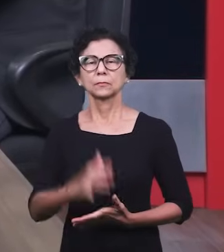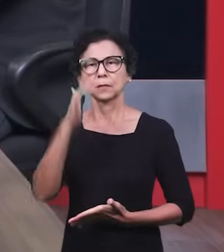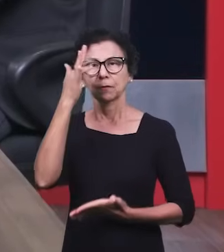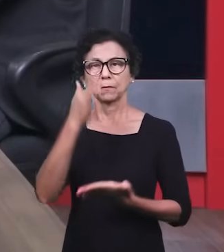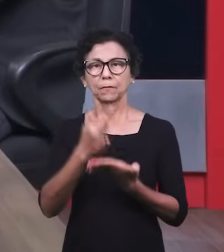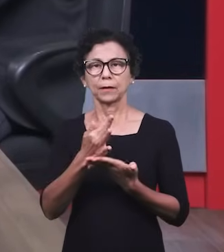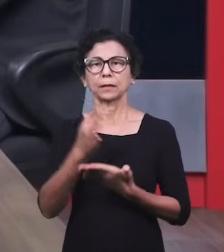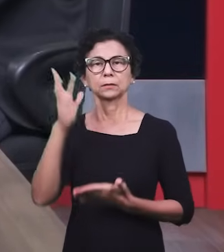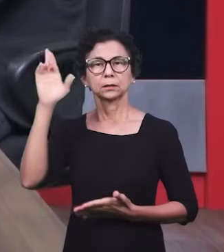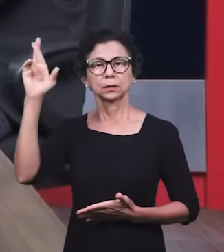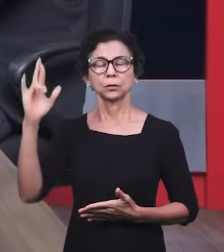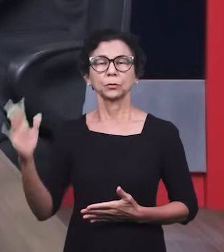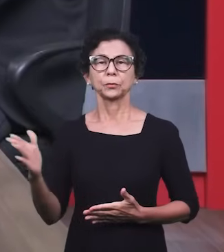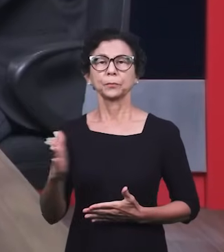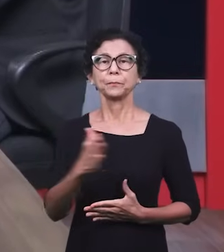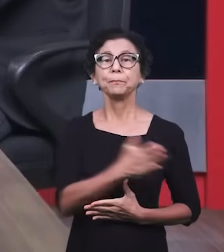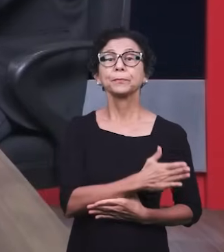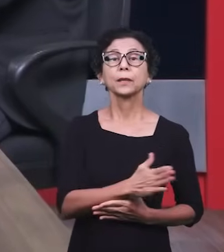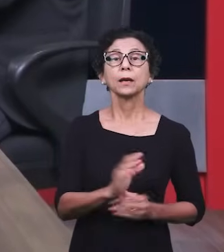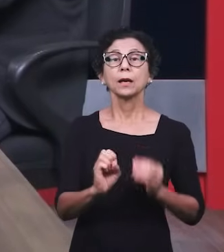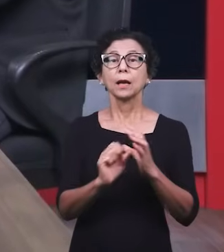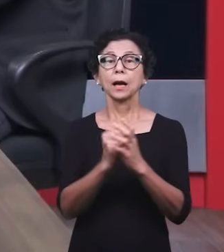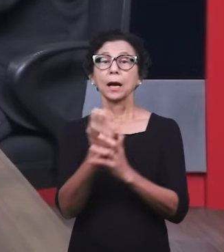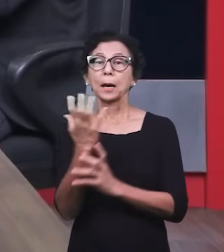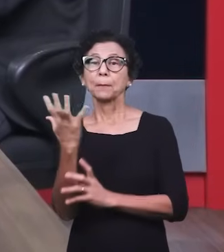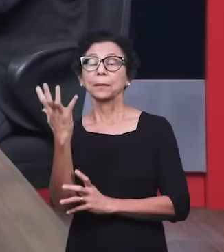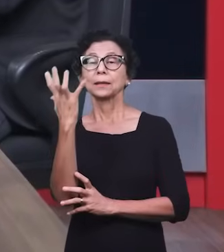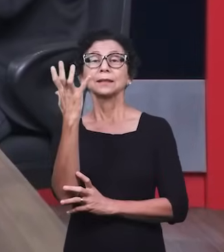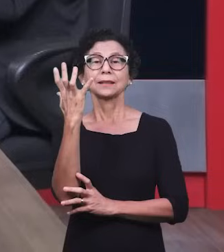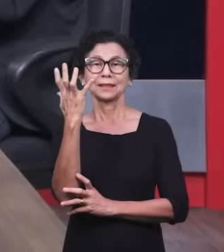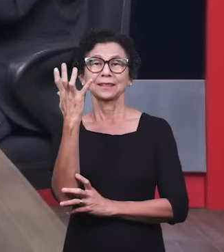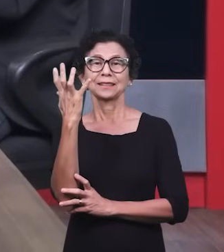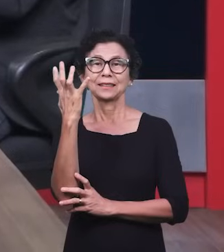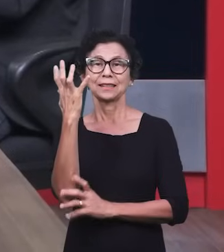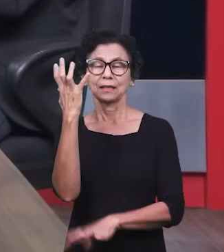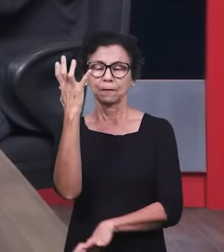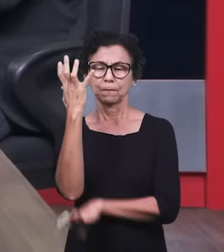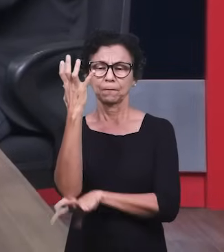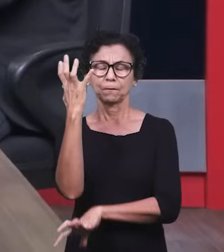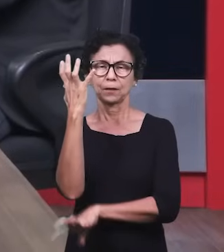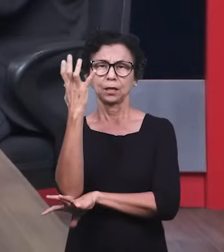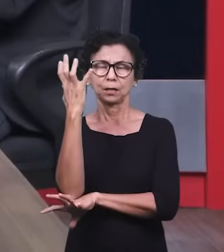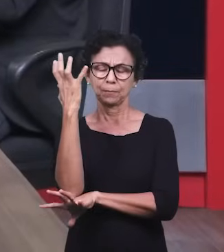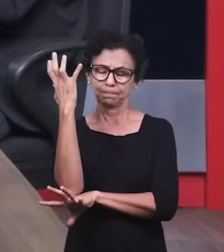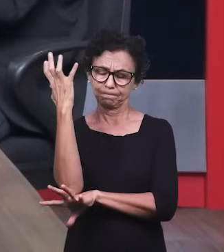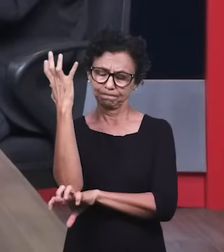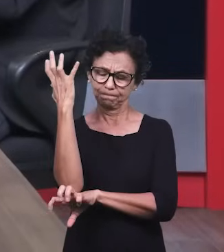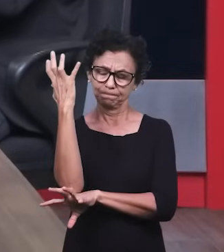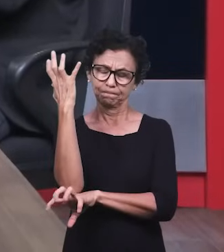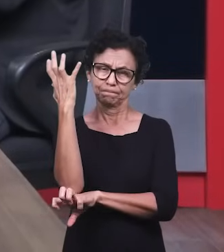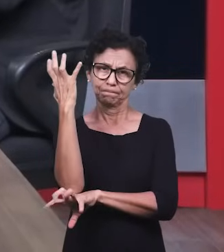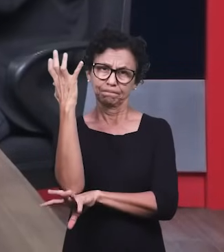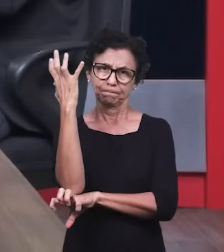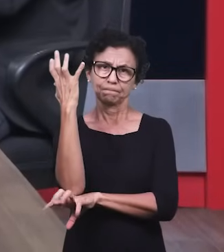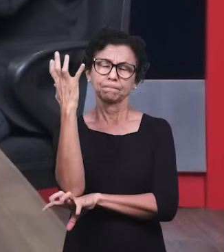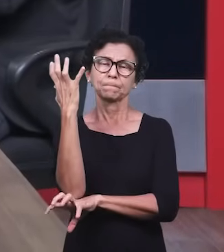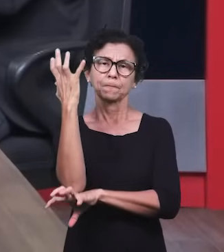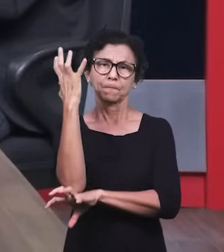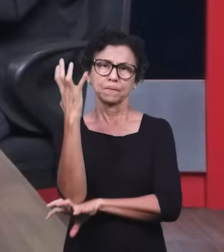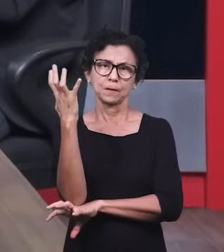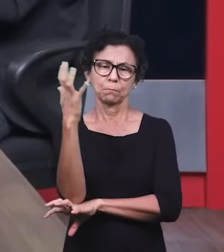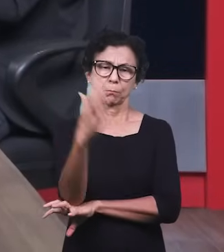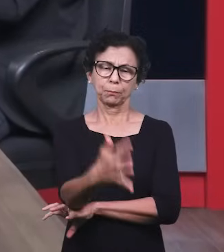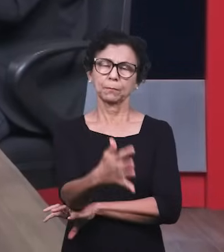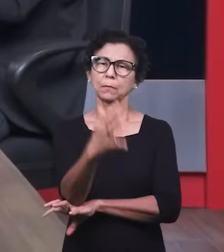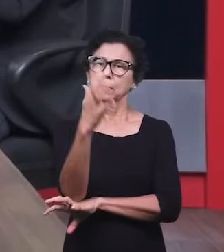estrutura da planta o desenvolvimento dela é o quanto aquela raiz ela está bem fixada e a sua capacidade de